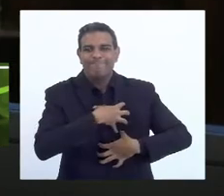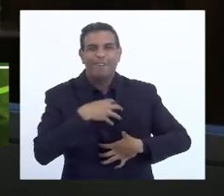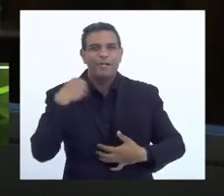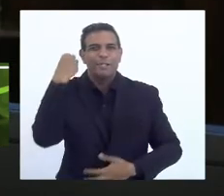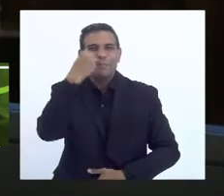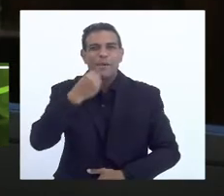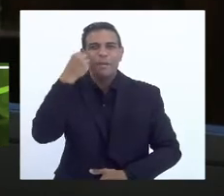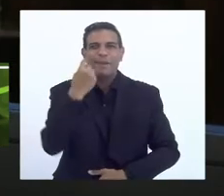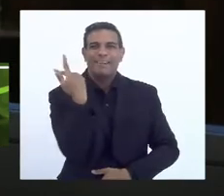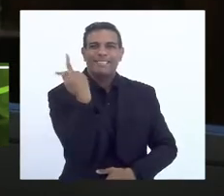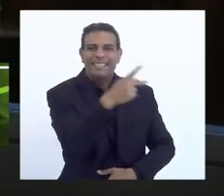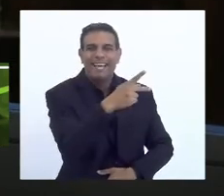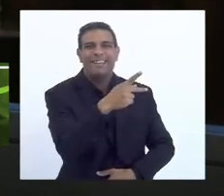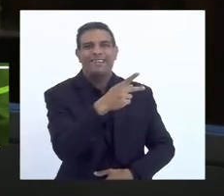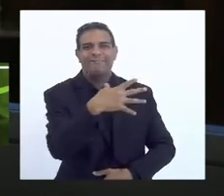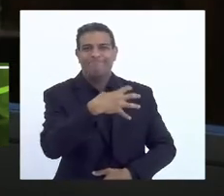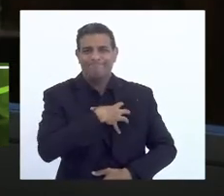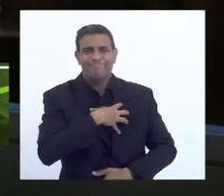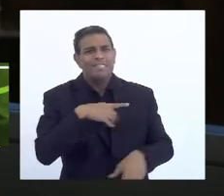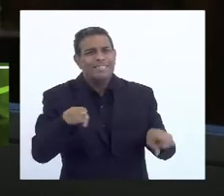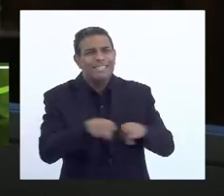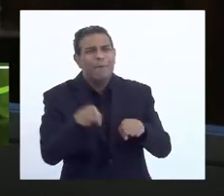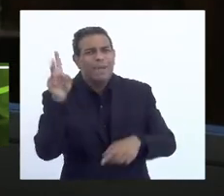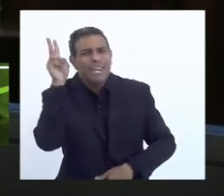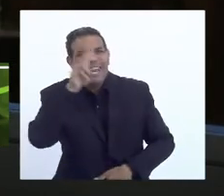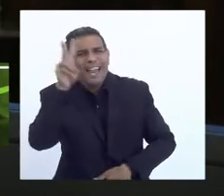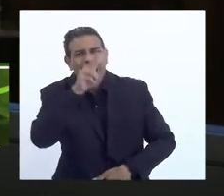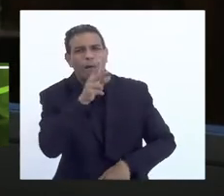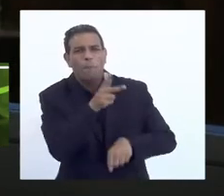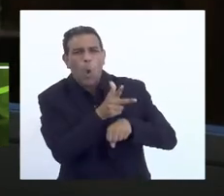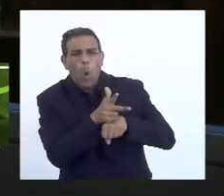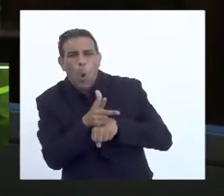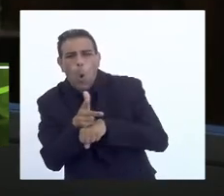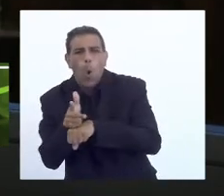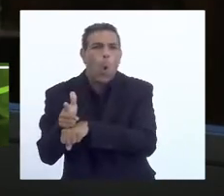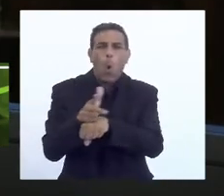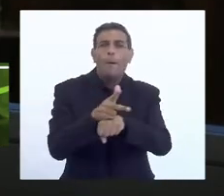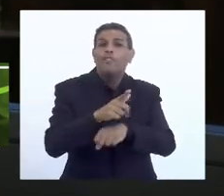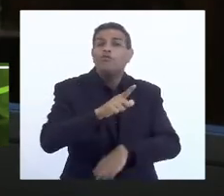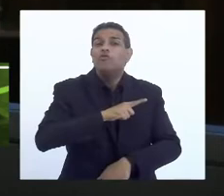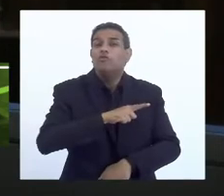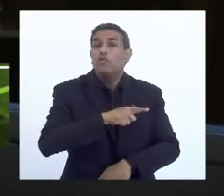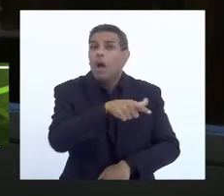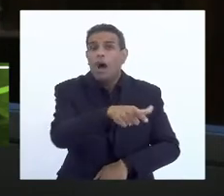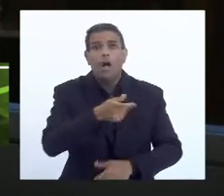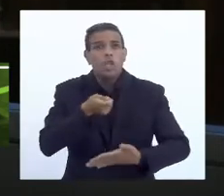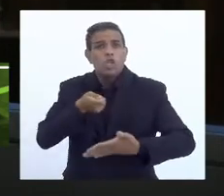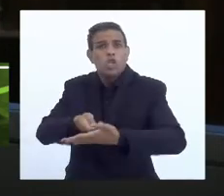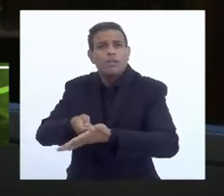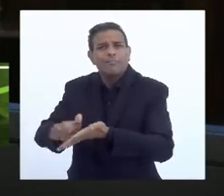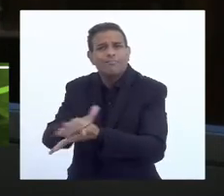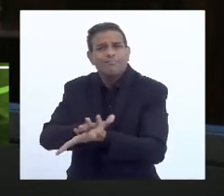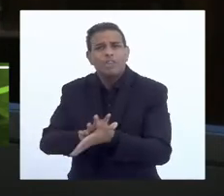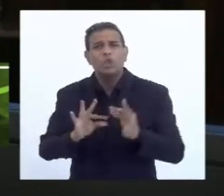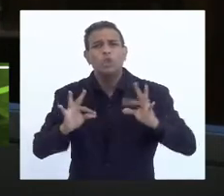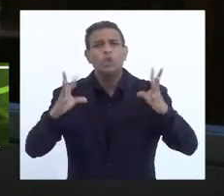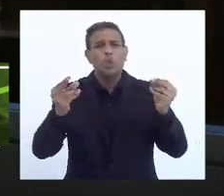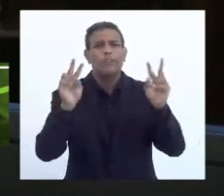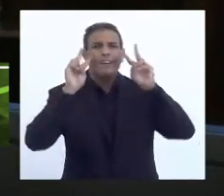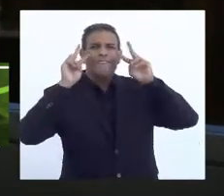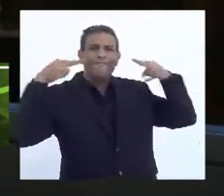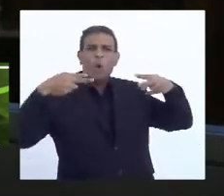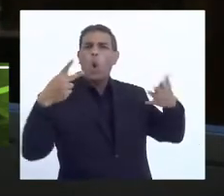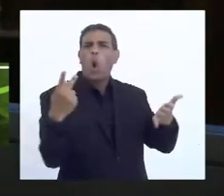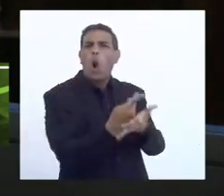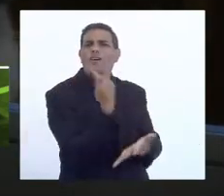viveu dentro do parlamento e foi filmado, né? Ninguém contou, ela não denunciou, todo mundo viu.